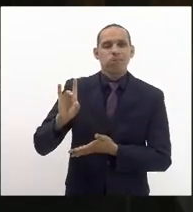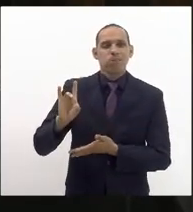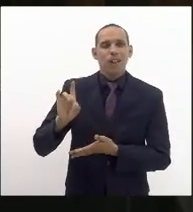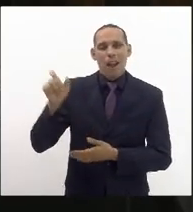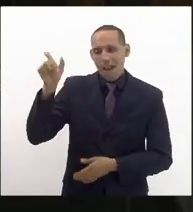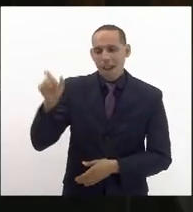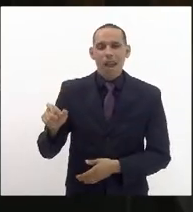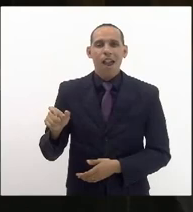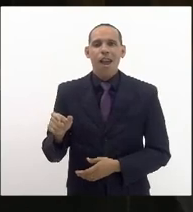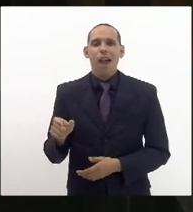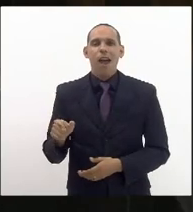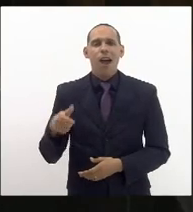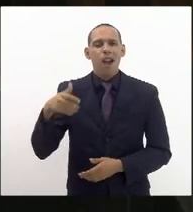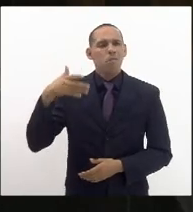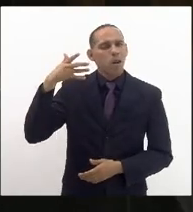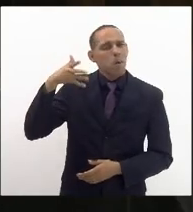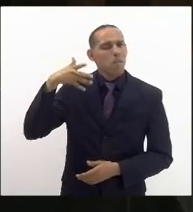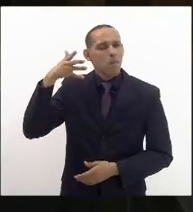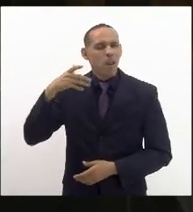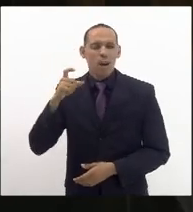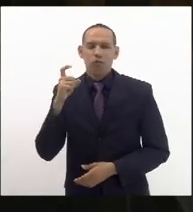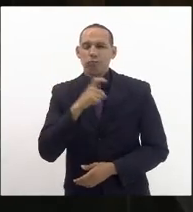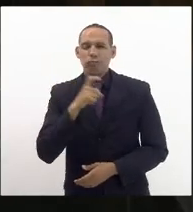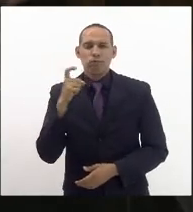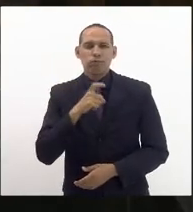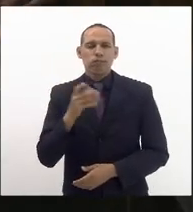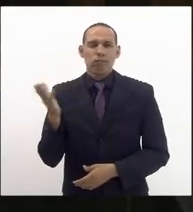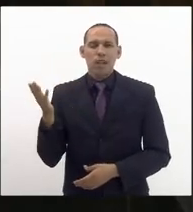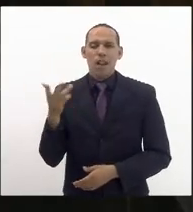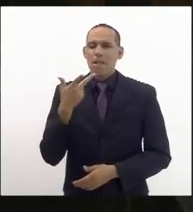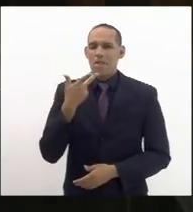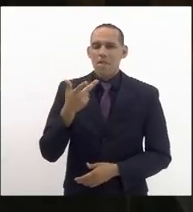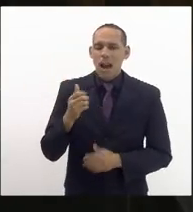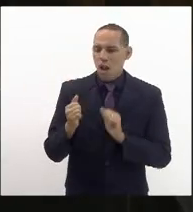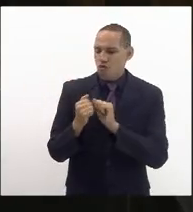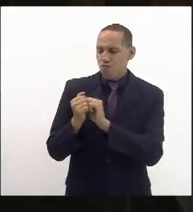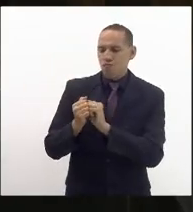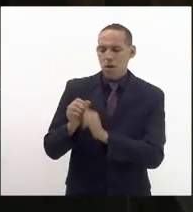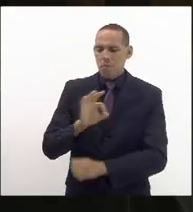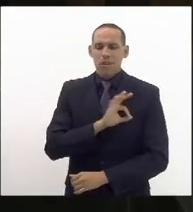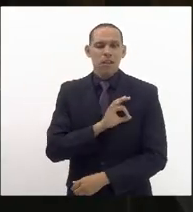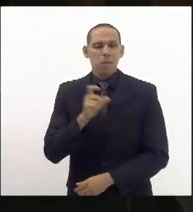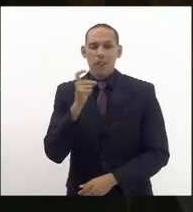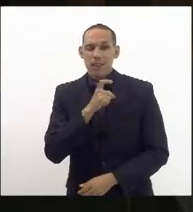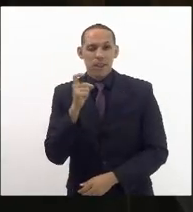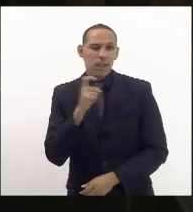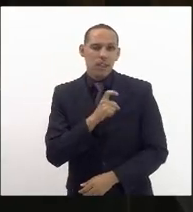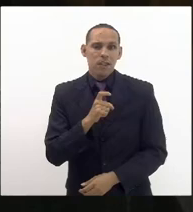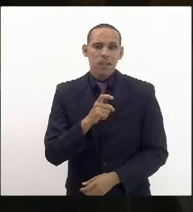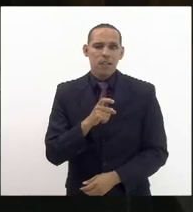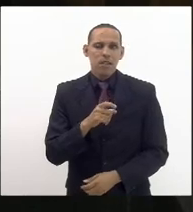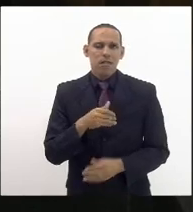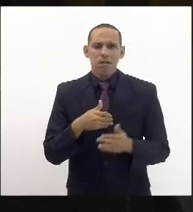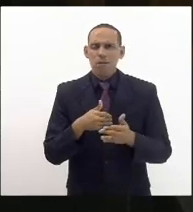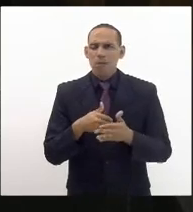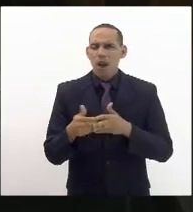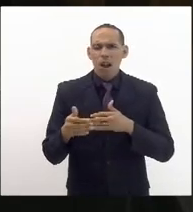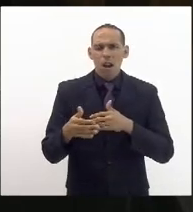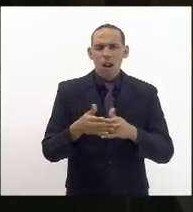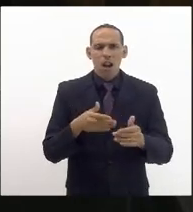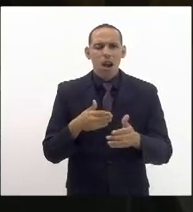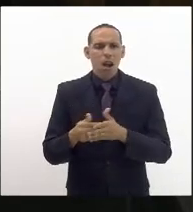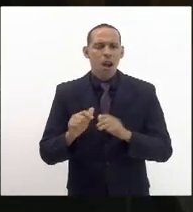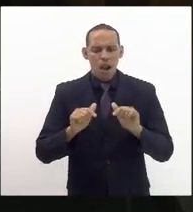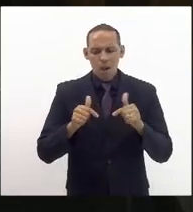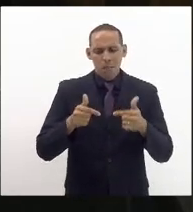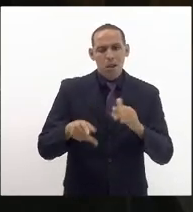discursinho fake, mentiroso, se colocando ao lado da polícia, mas é mentira. Em qualquer episódio de operações policiais